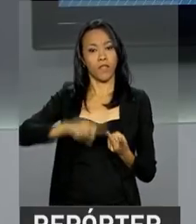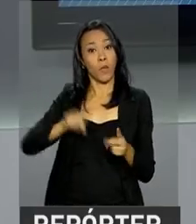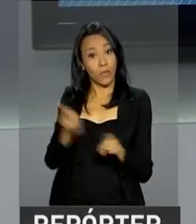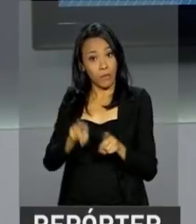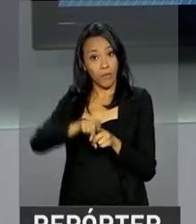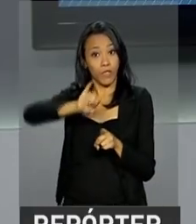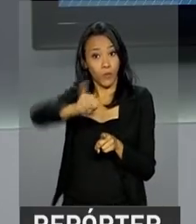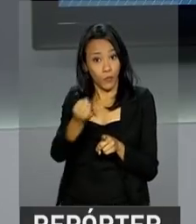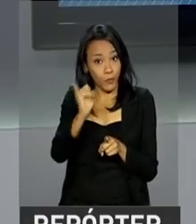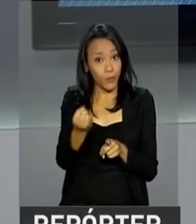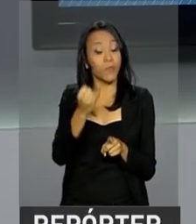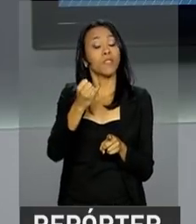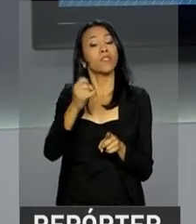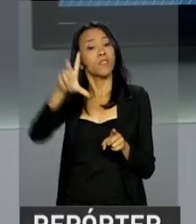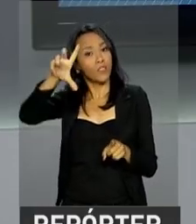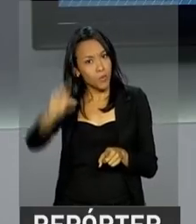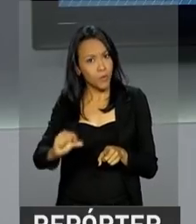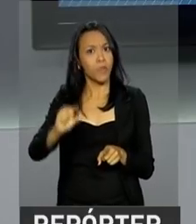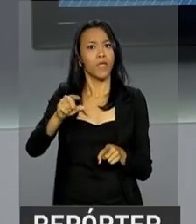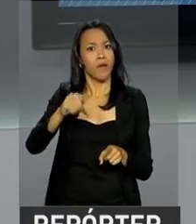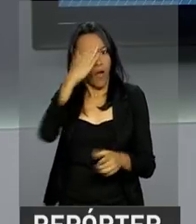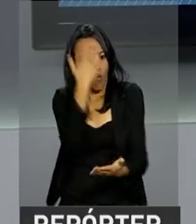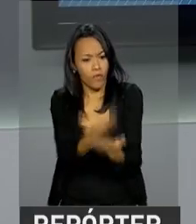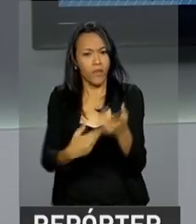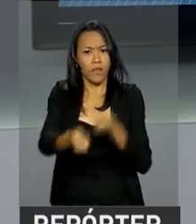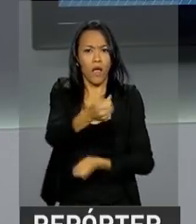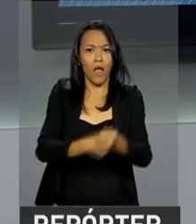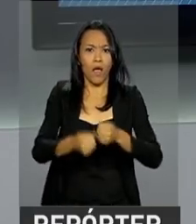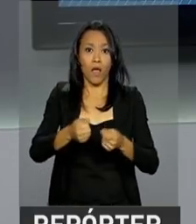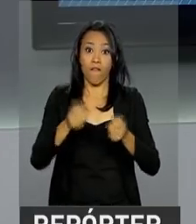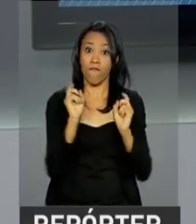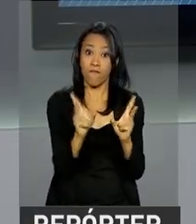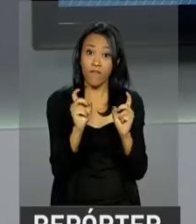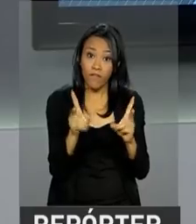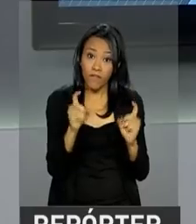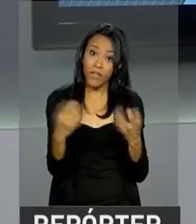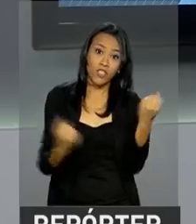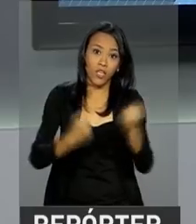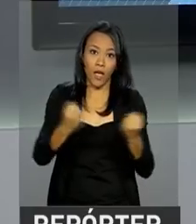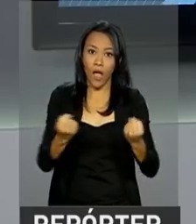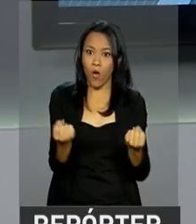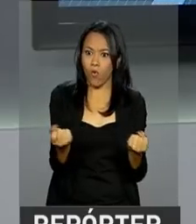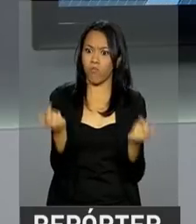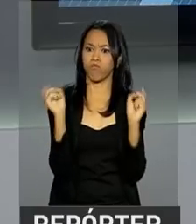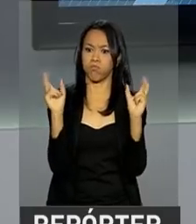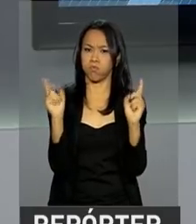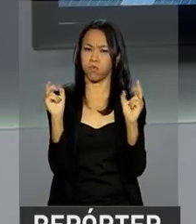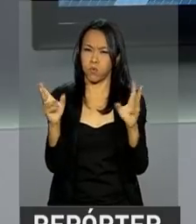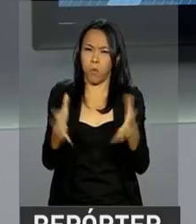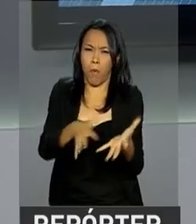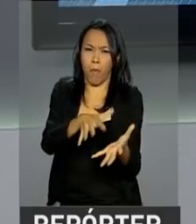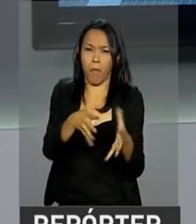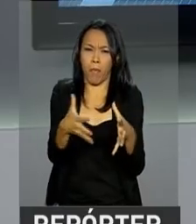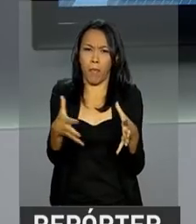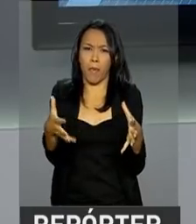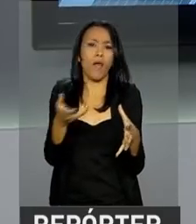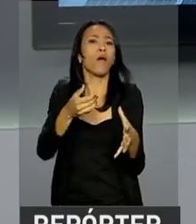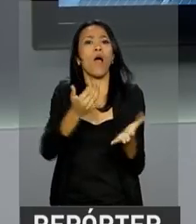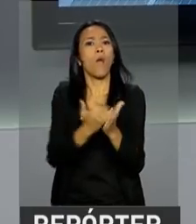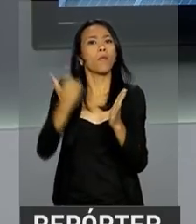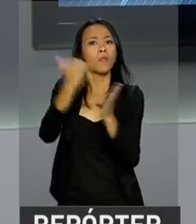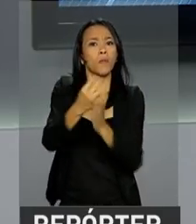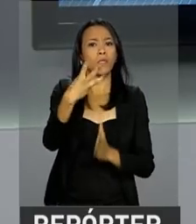na economia impulsionaram as vendas de carros no país nos dez primeiros meses do ano o crescimento foi de quase 30%